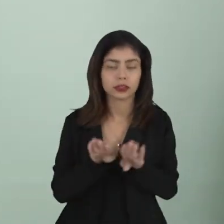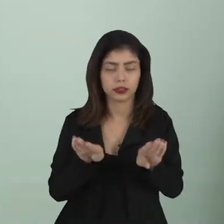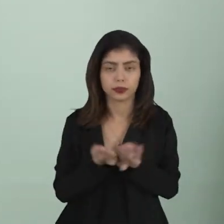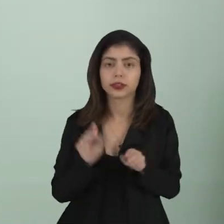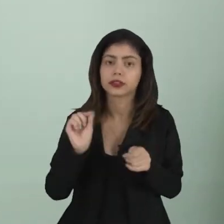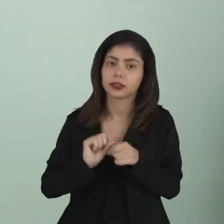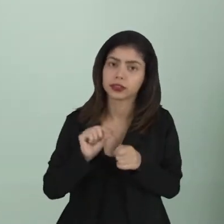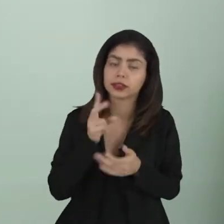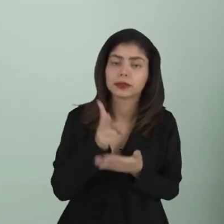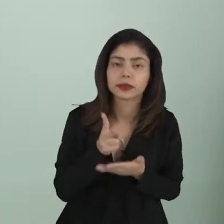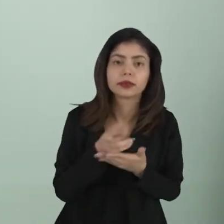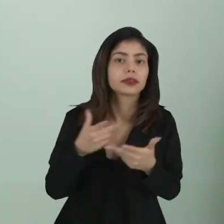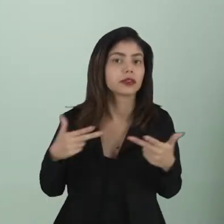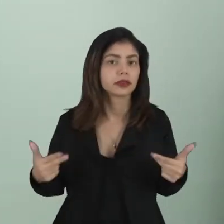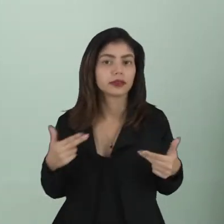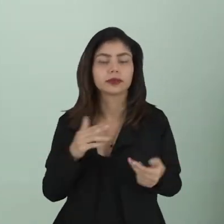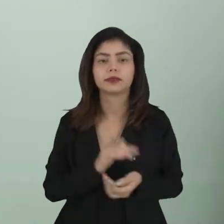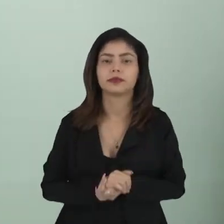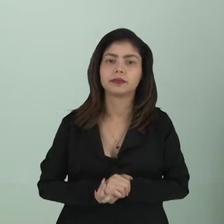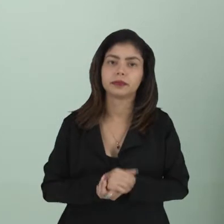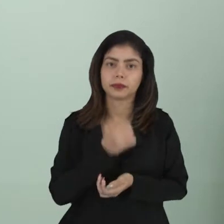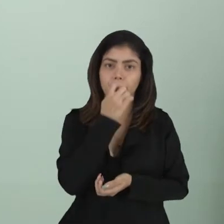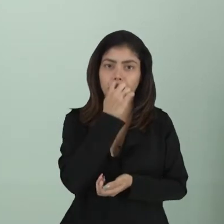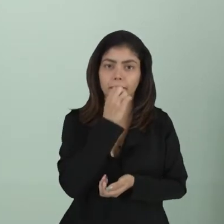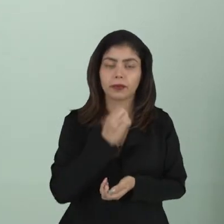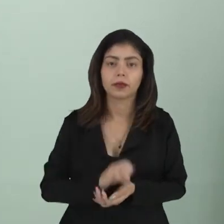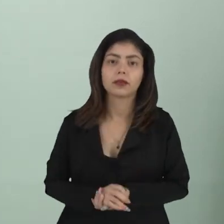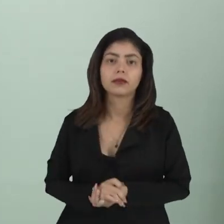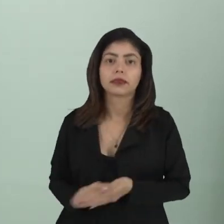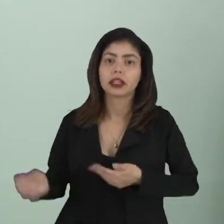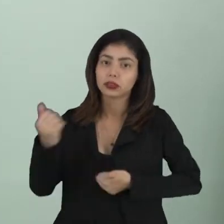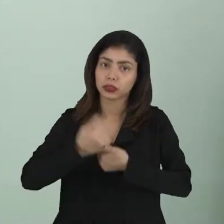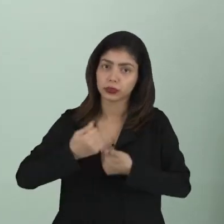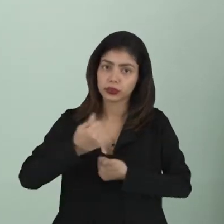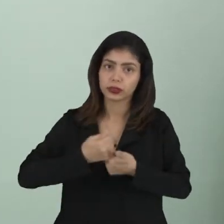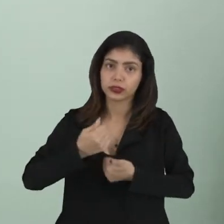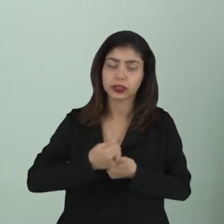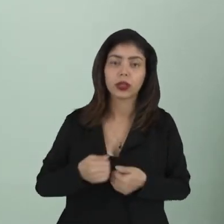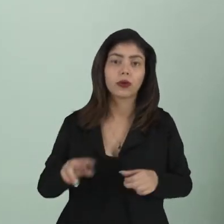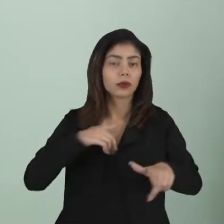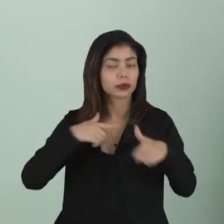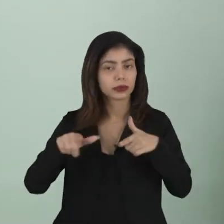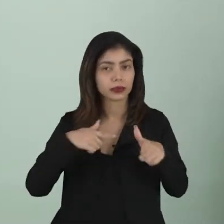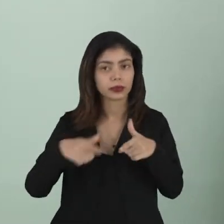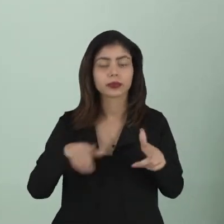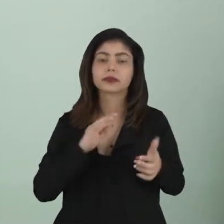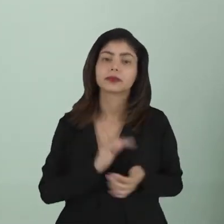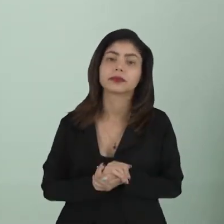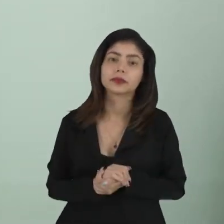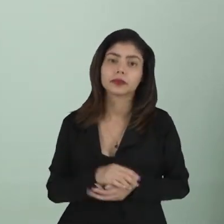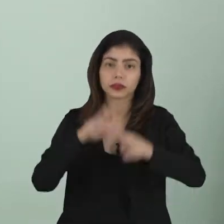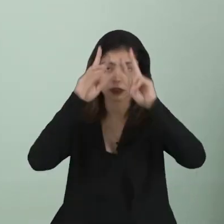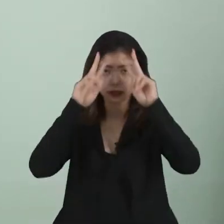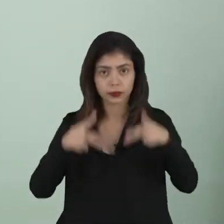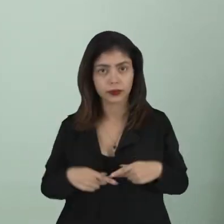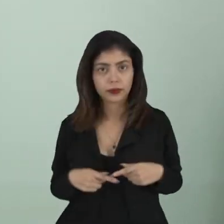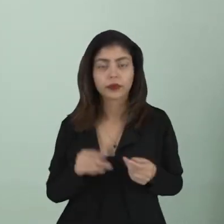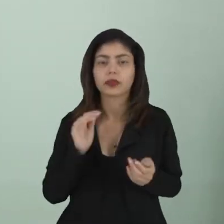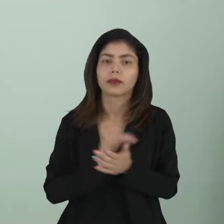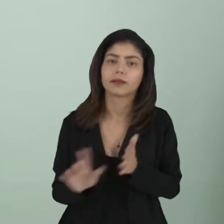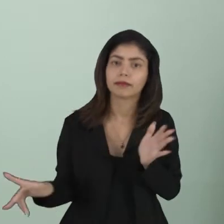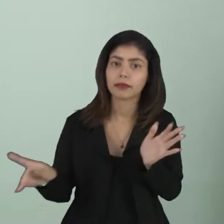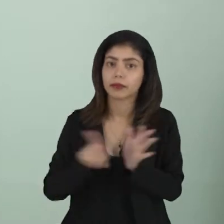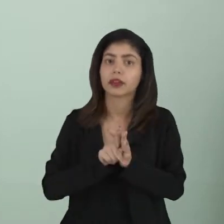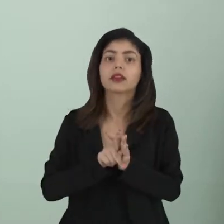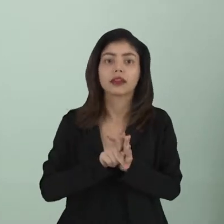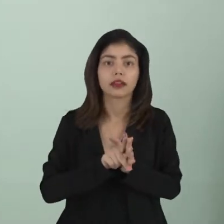também realizam essas tarefas. Ou seja, a substituição do trabalho humano pelo